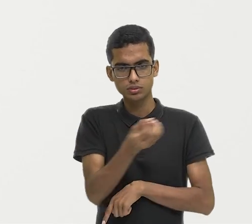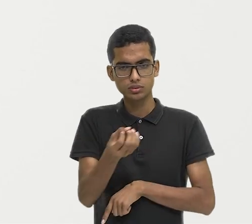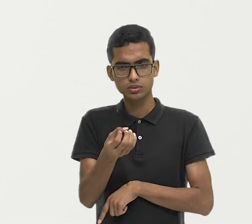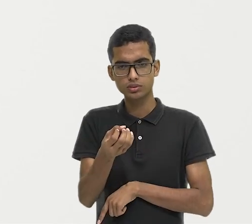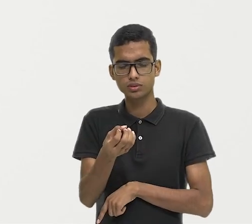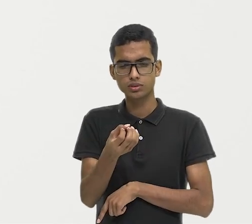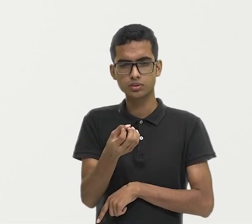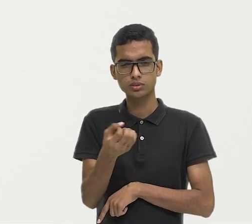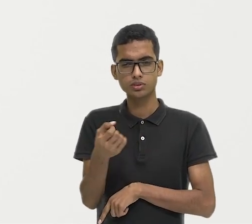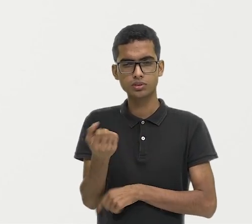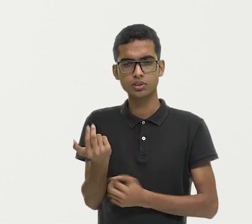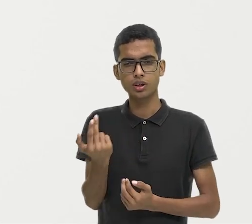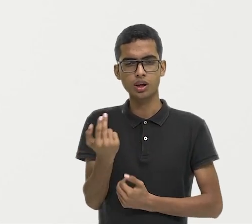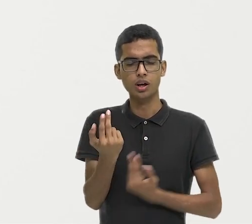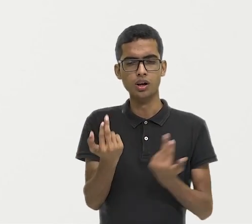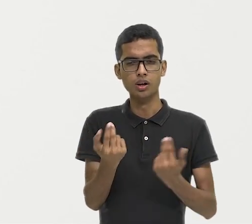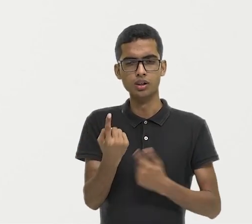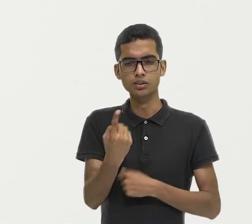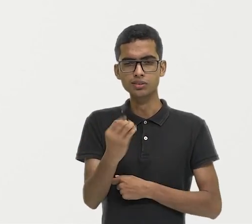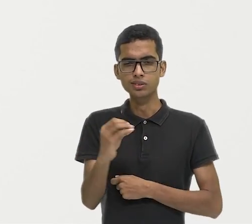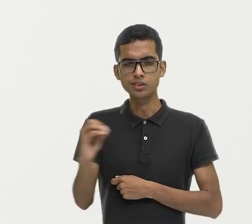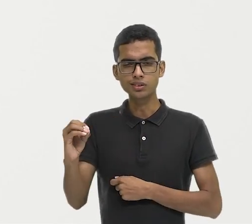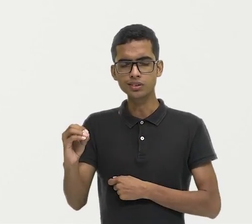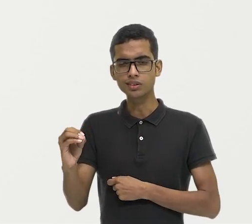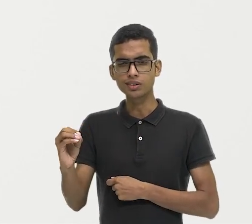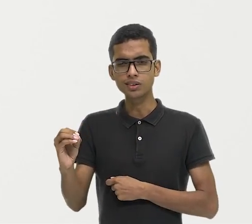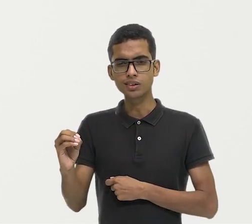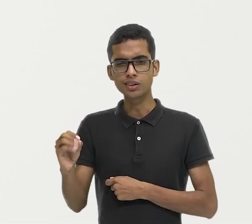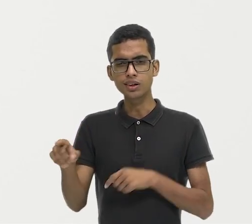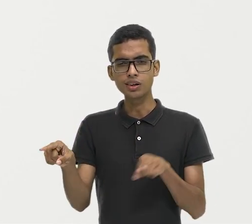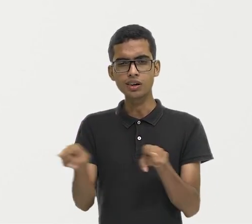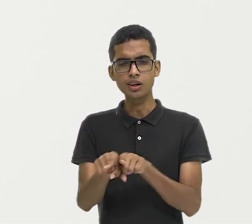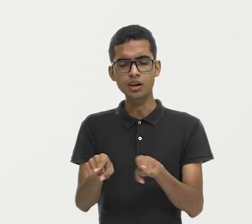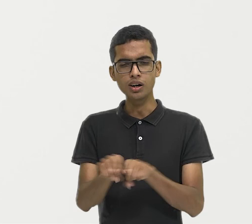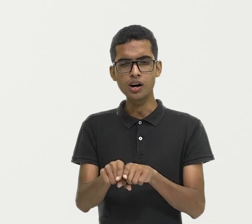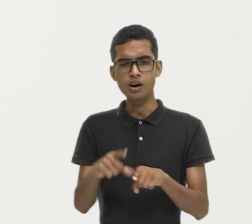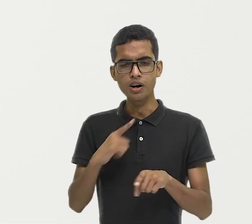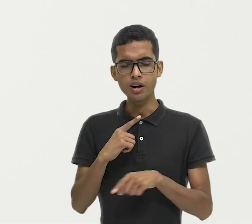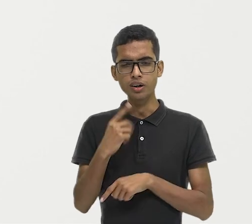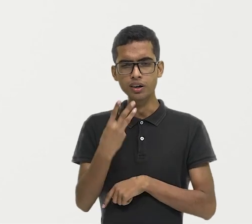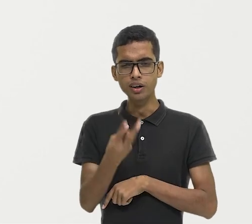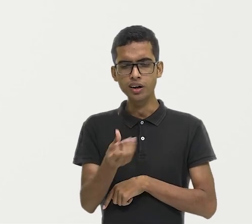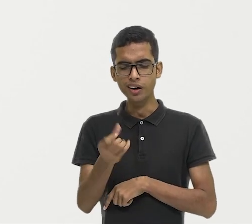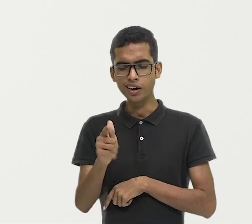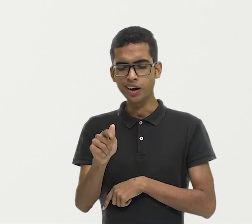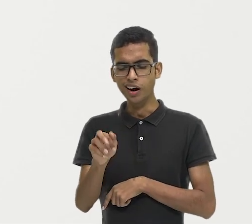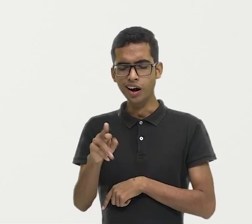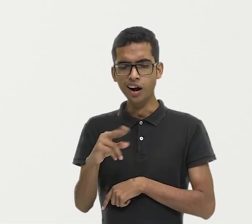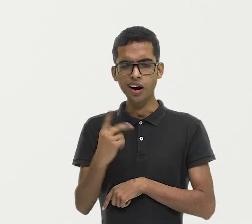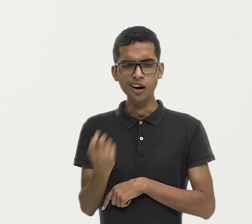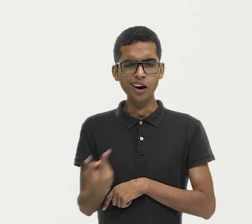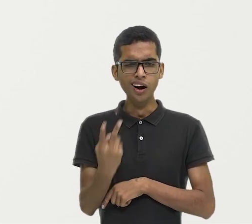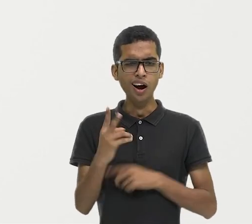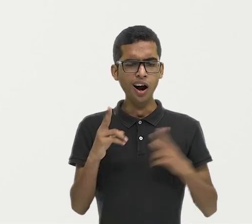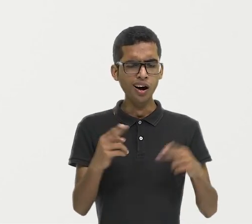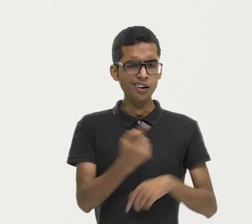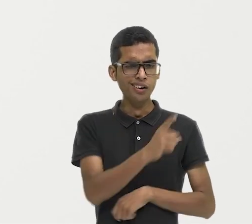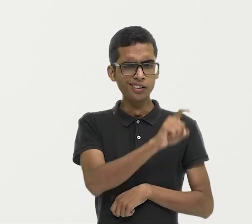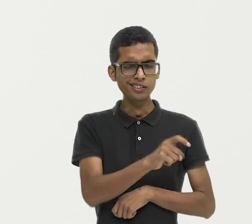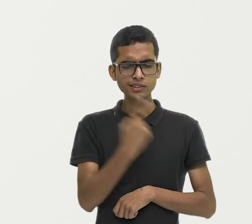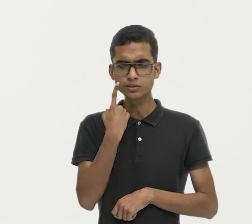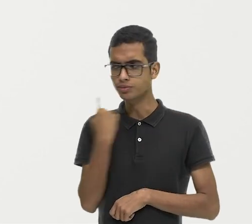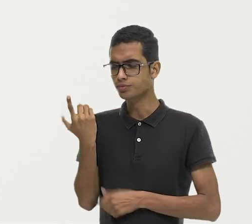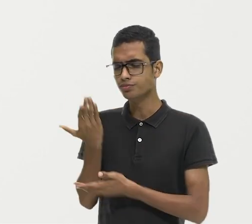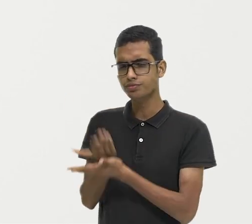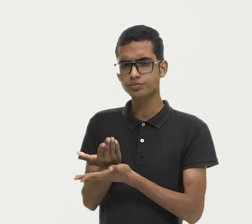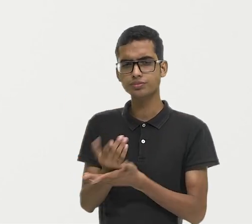600 equivale a 100, ao mesmo tempo em que 36 graus equivale a X,